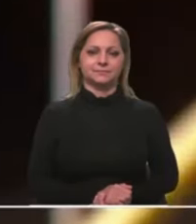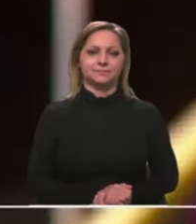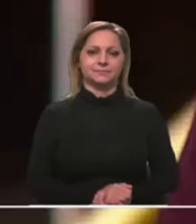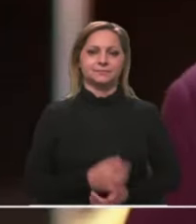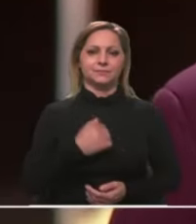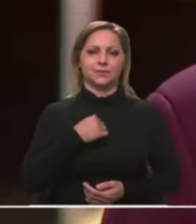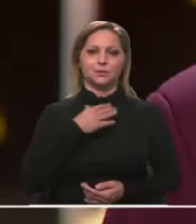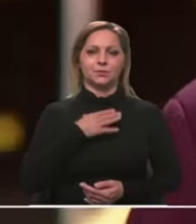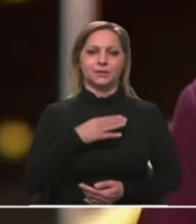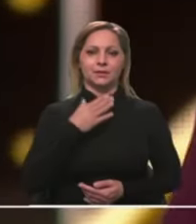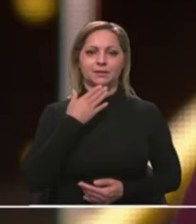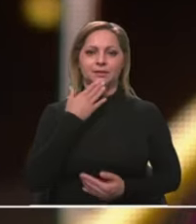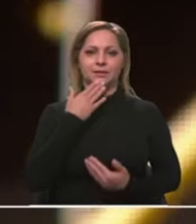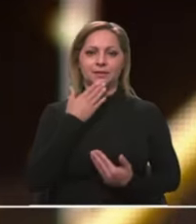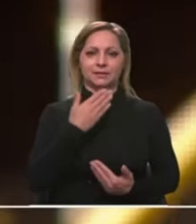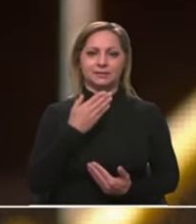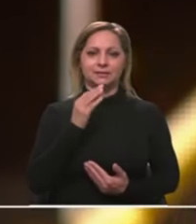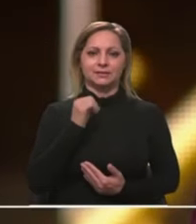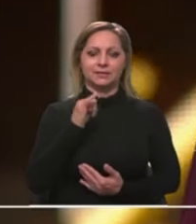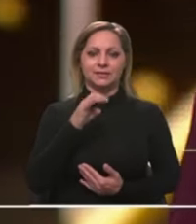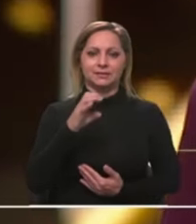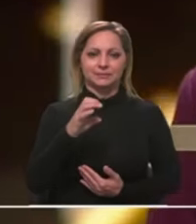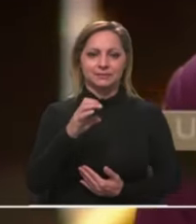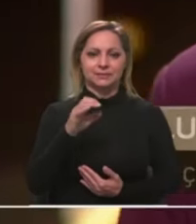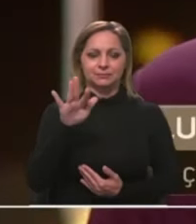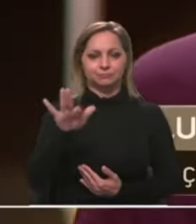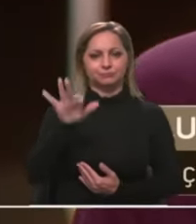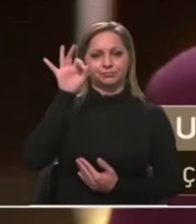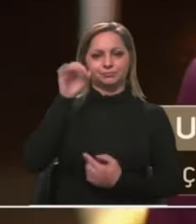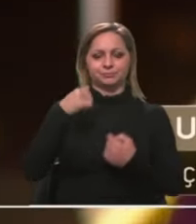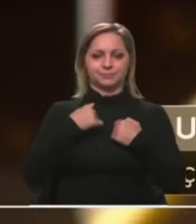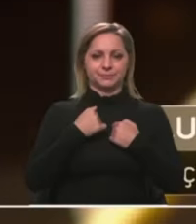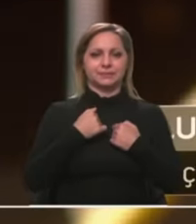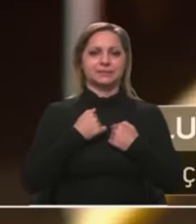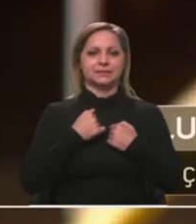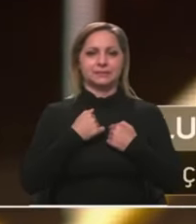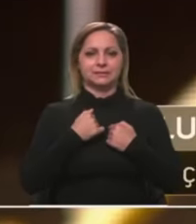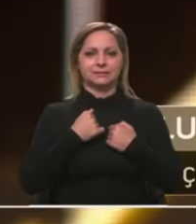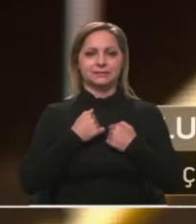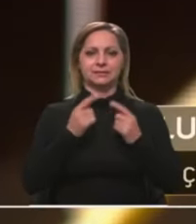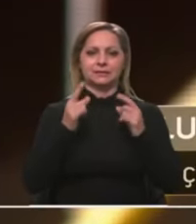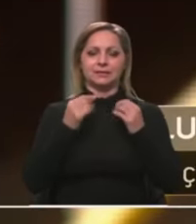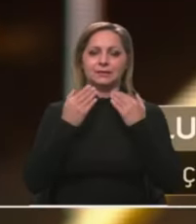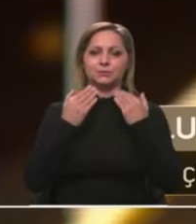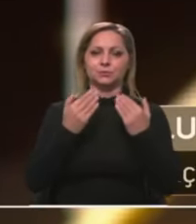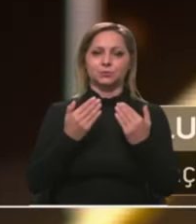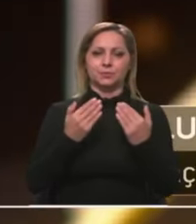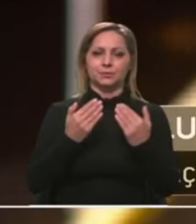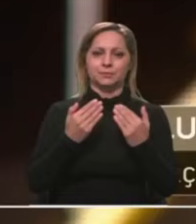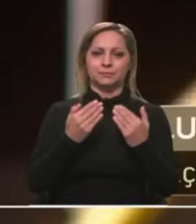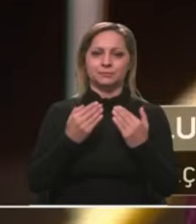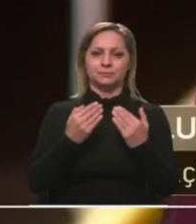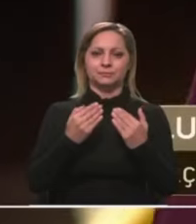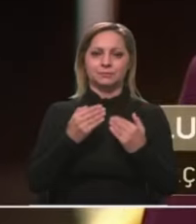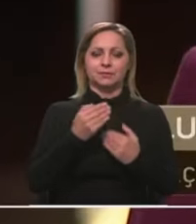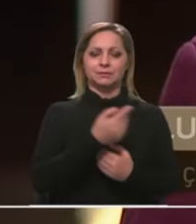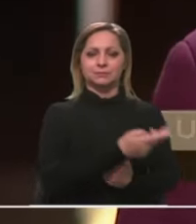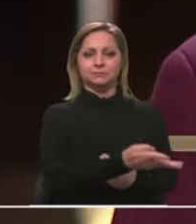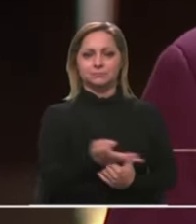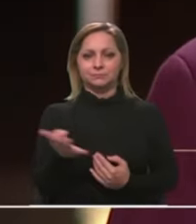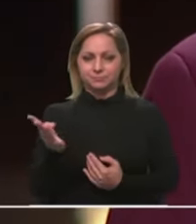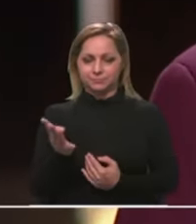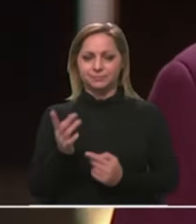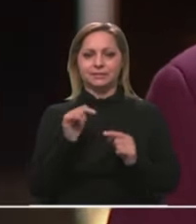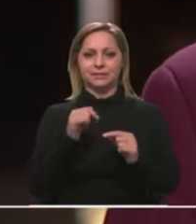Quero agradecer à SIC pela nomeação, dar os parabéns às nomeadas, e